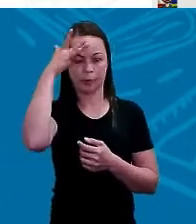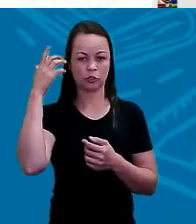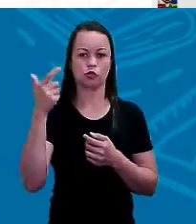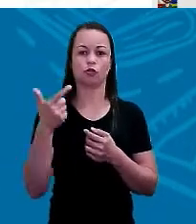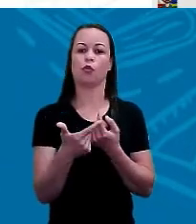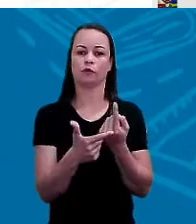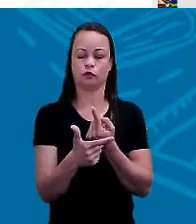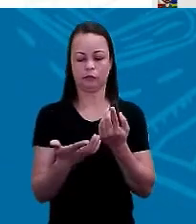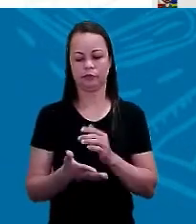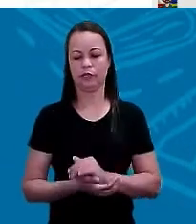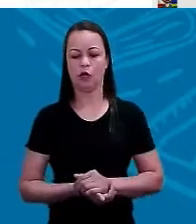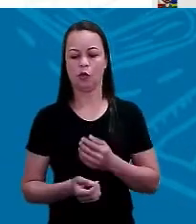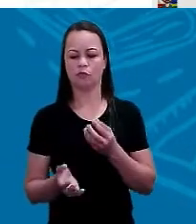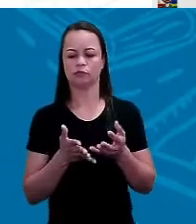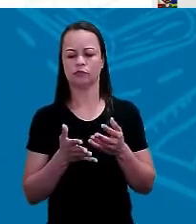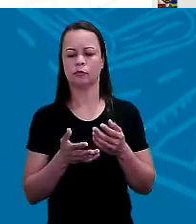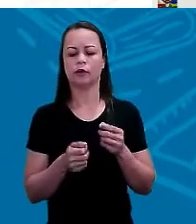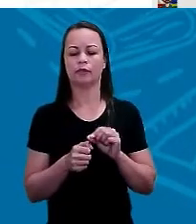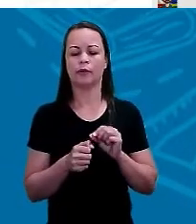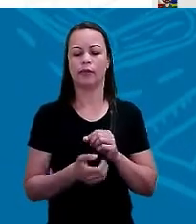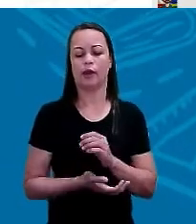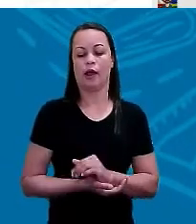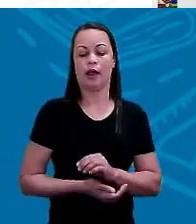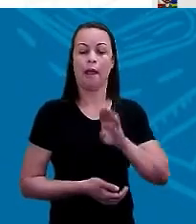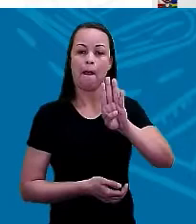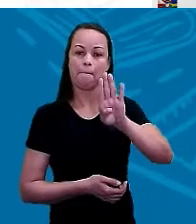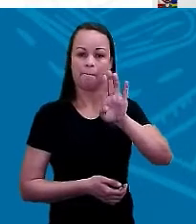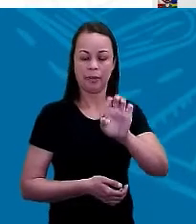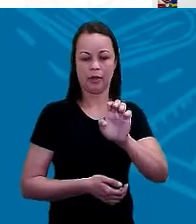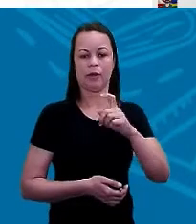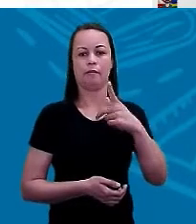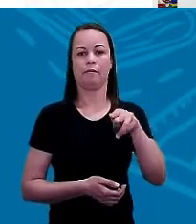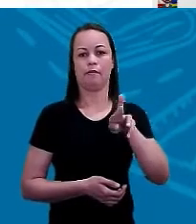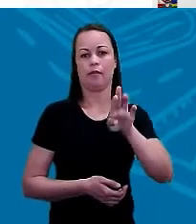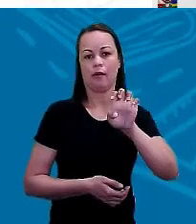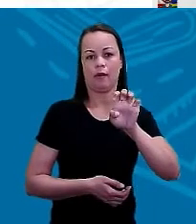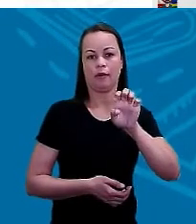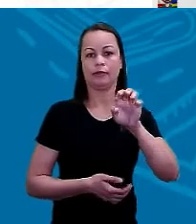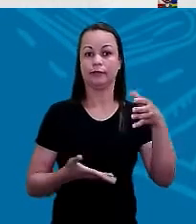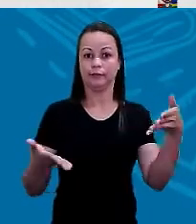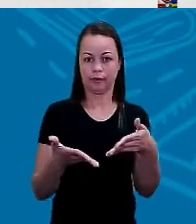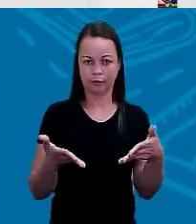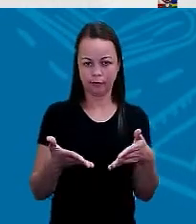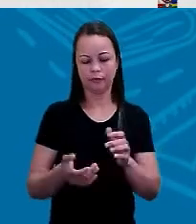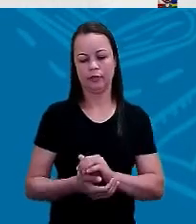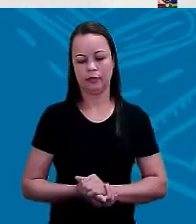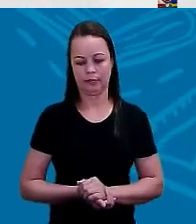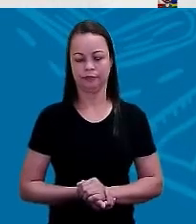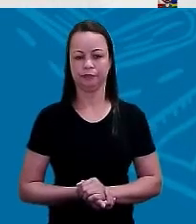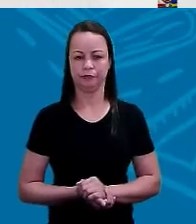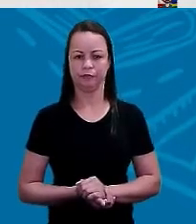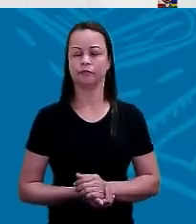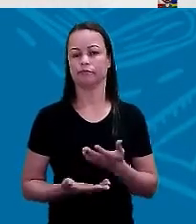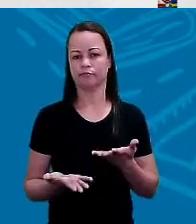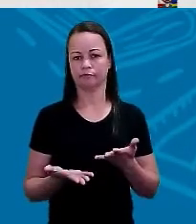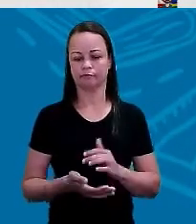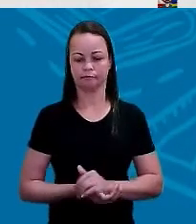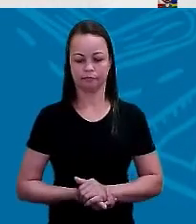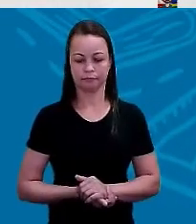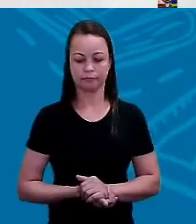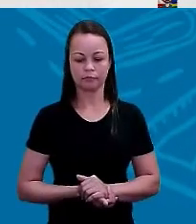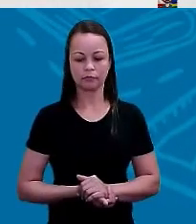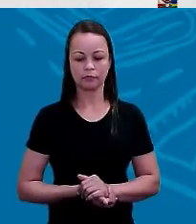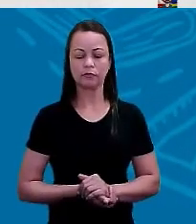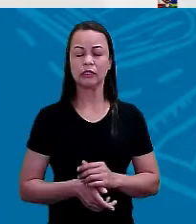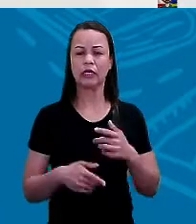be, tá? To be, ou seja, be present and be past, alright? Very, very easy. Então,